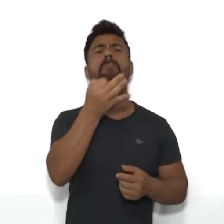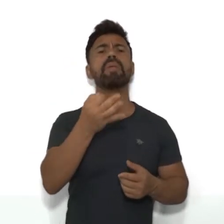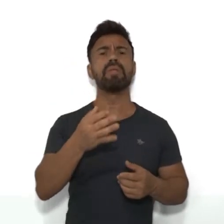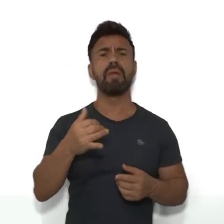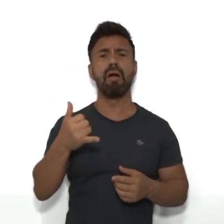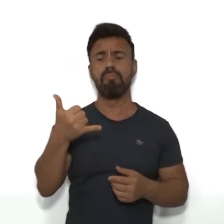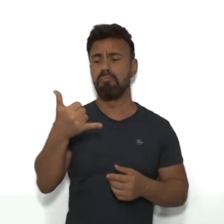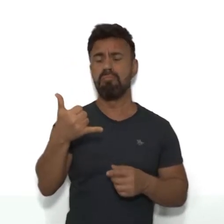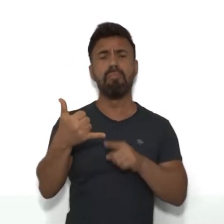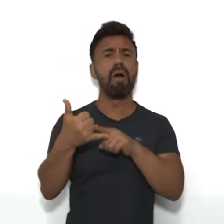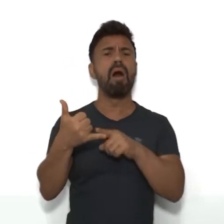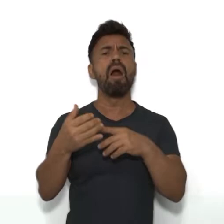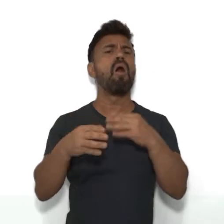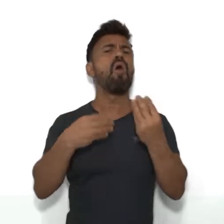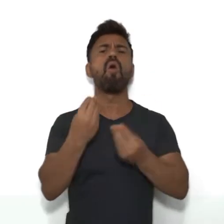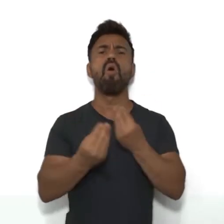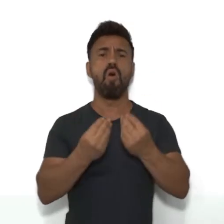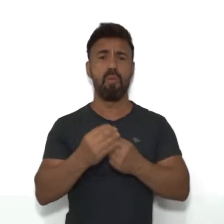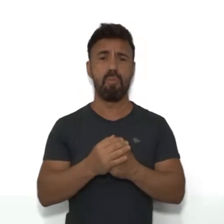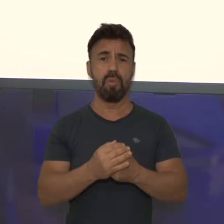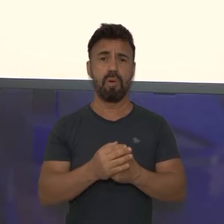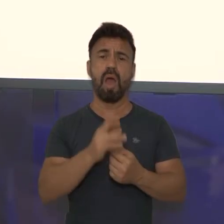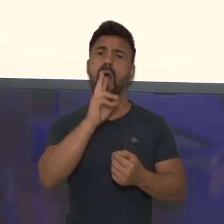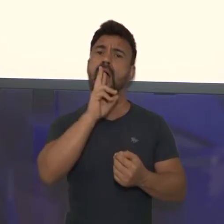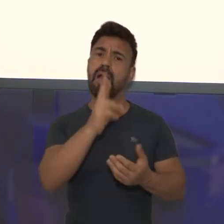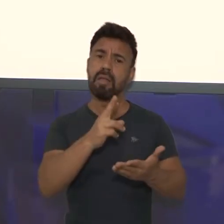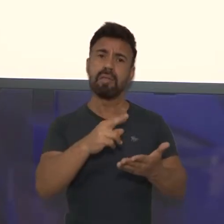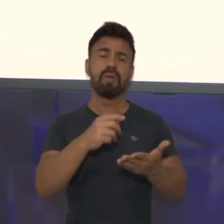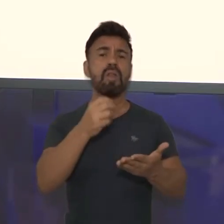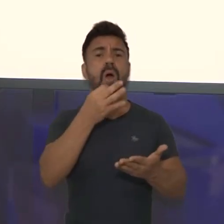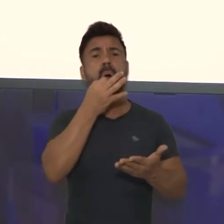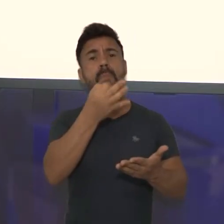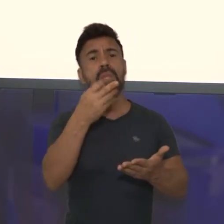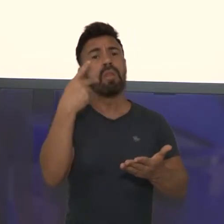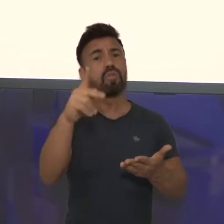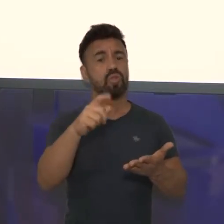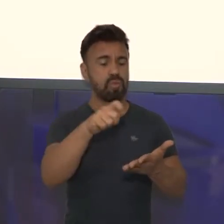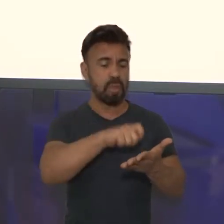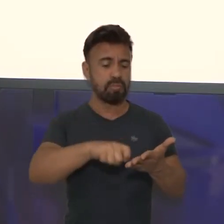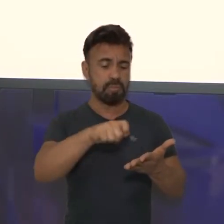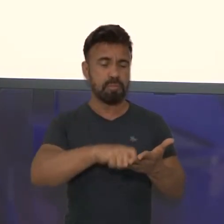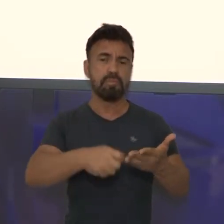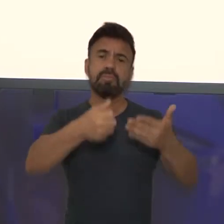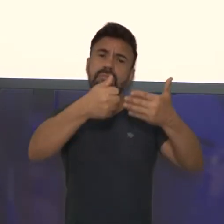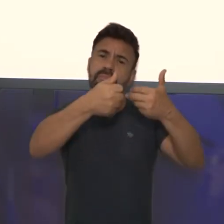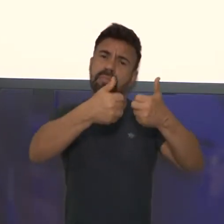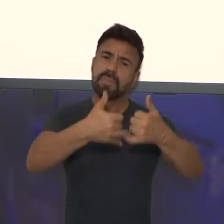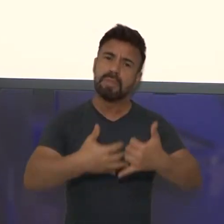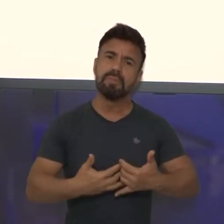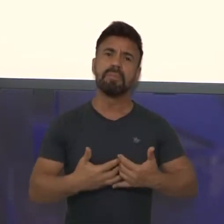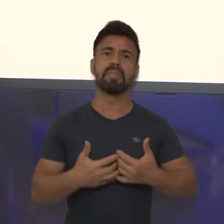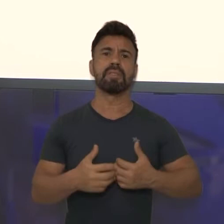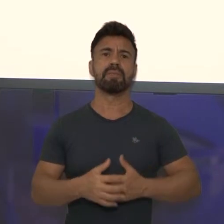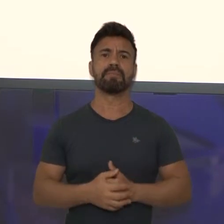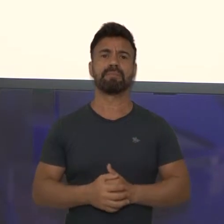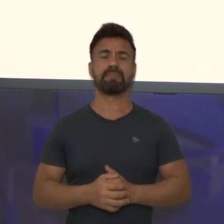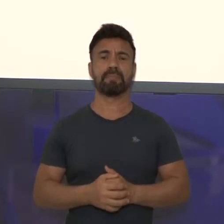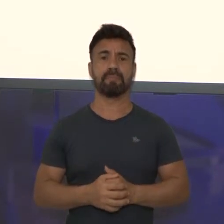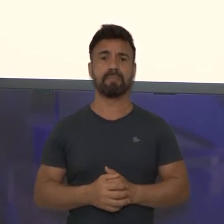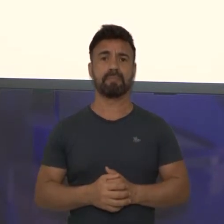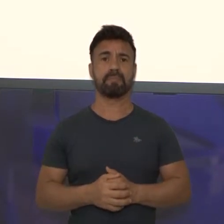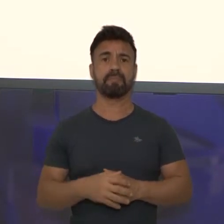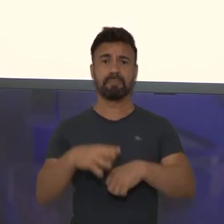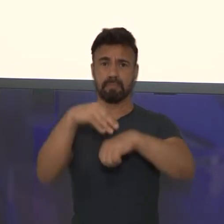sobre esse assunto? Então, coloca aí a tua opinião sobre esse assunto aí no teu caderno, né? E se liga aqui no que eu vou